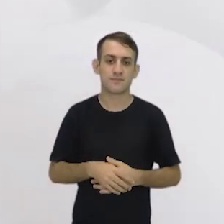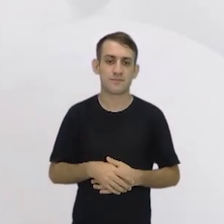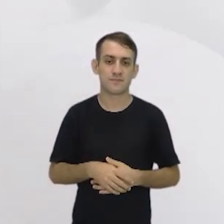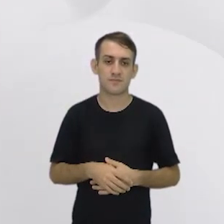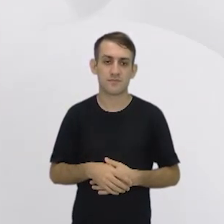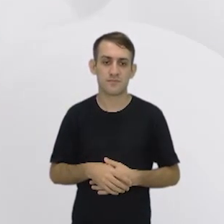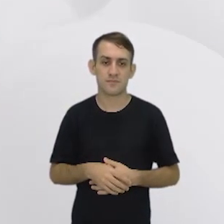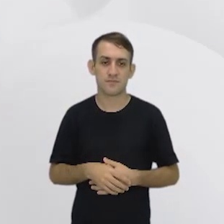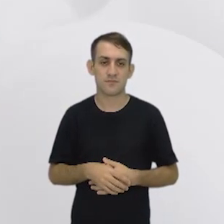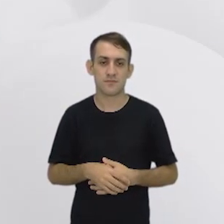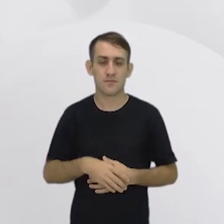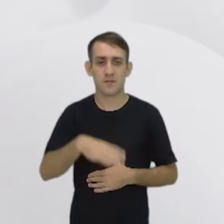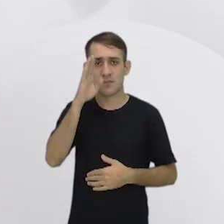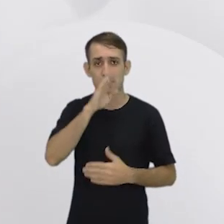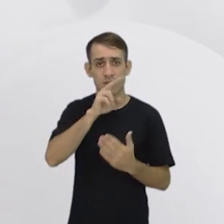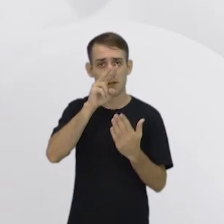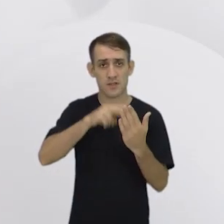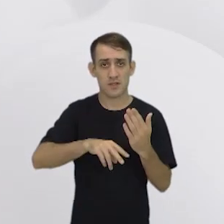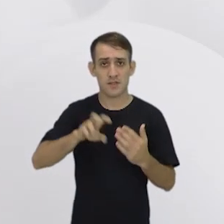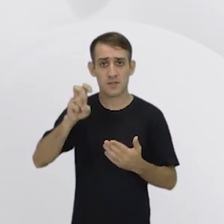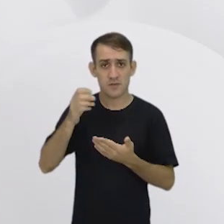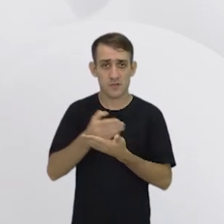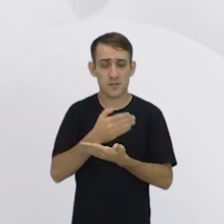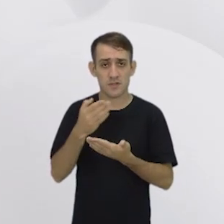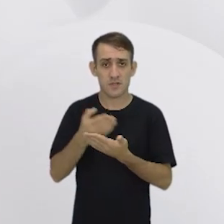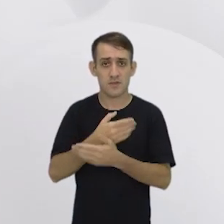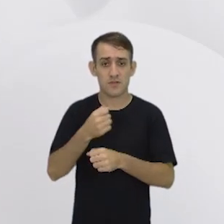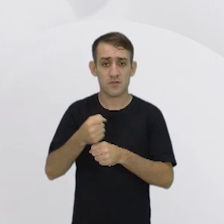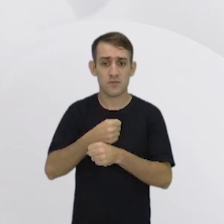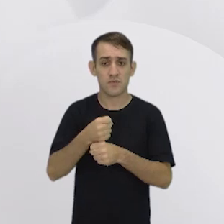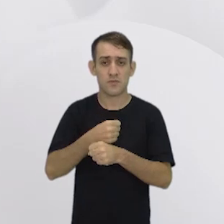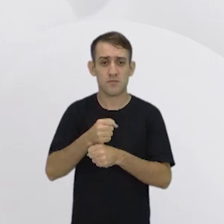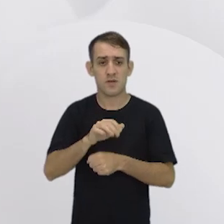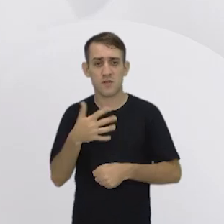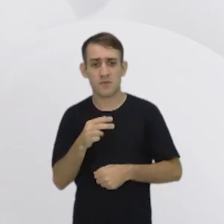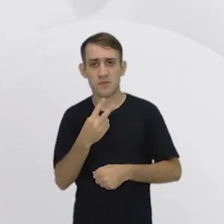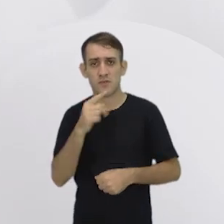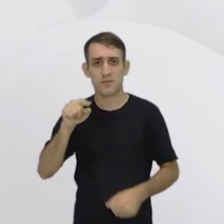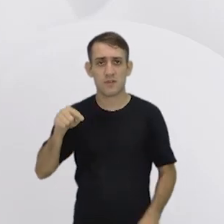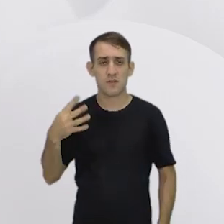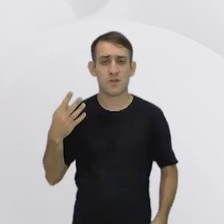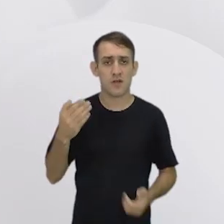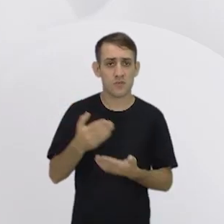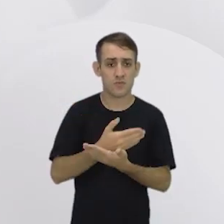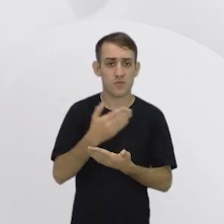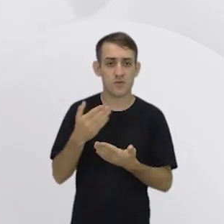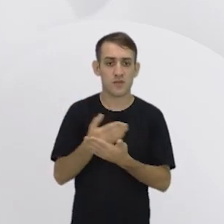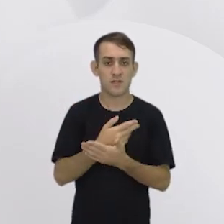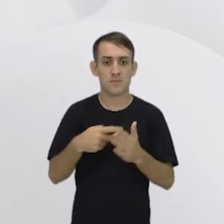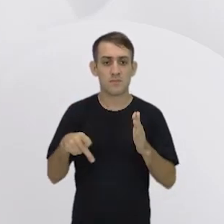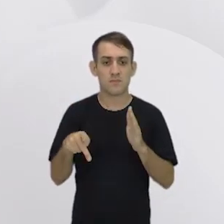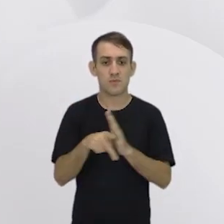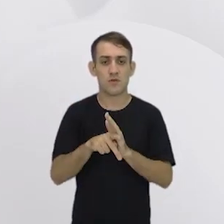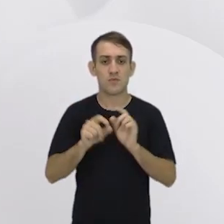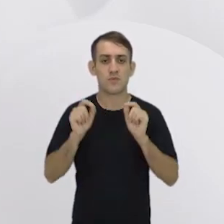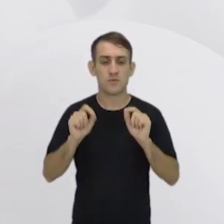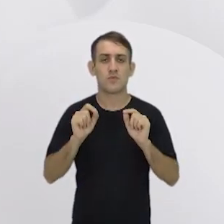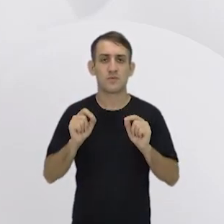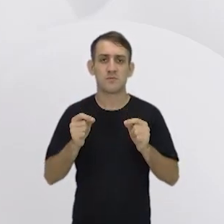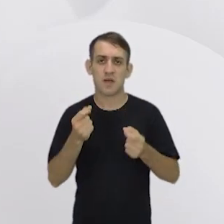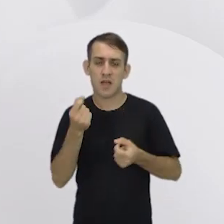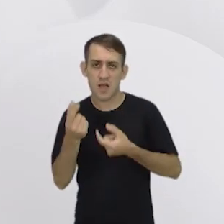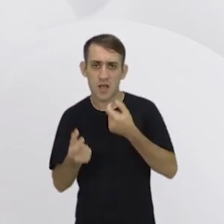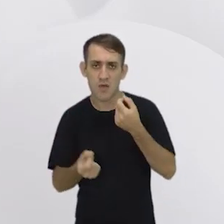eu próximo vou. slide. Você vai? O brasileiro lê em média 5 livros por ano, sendo aproximadamente 2,4 livros lidos apenas em